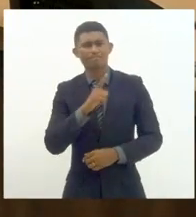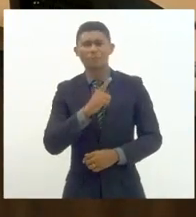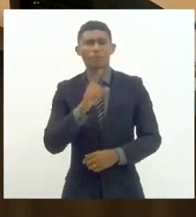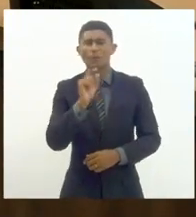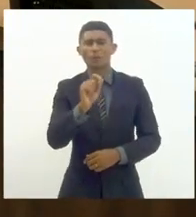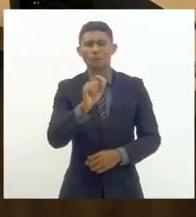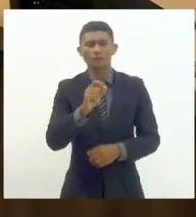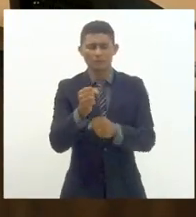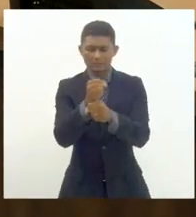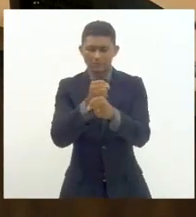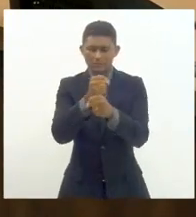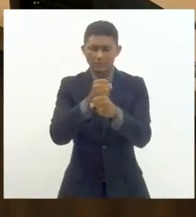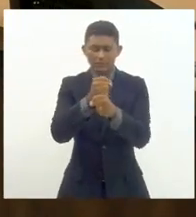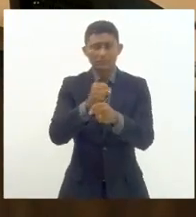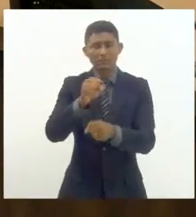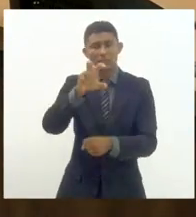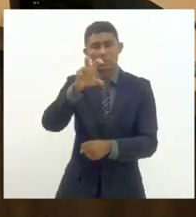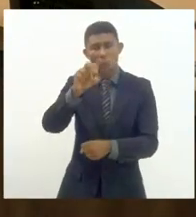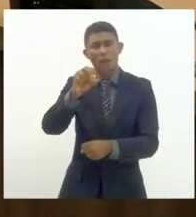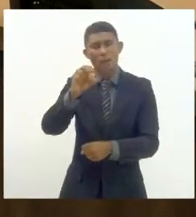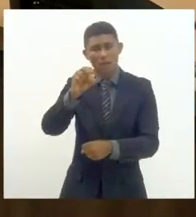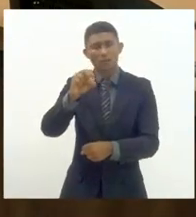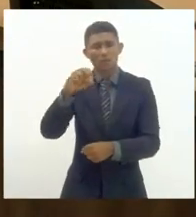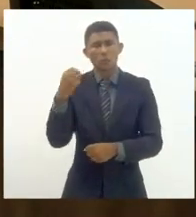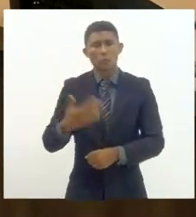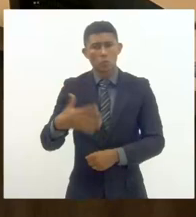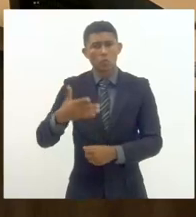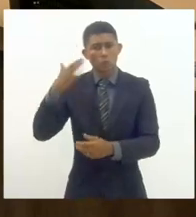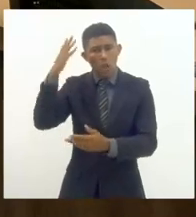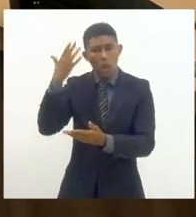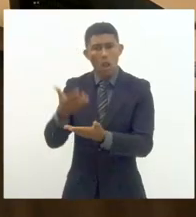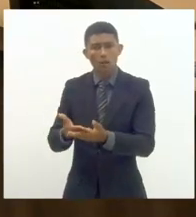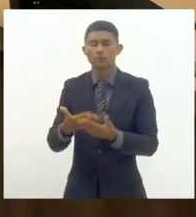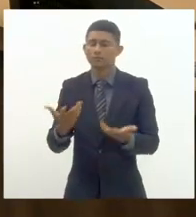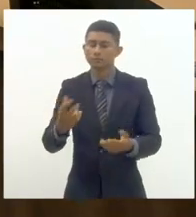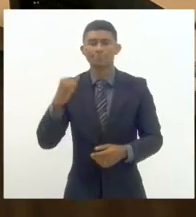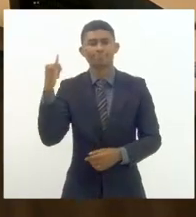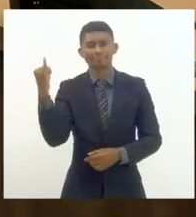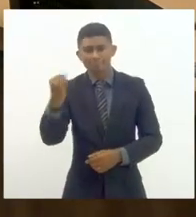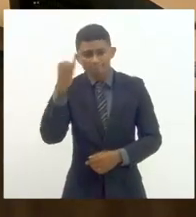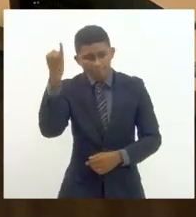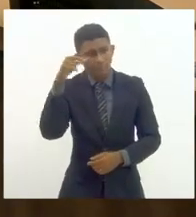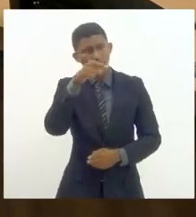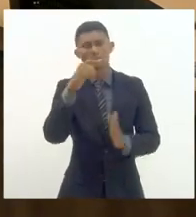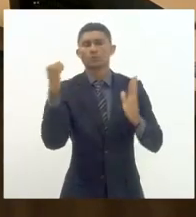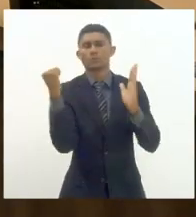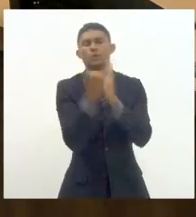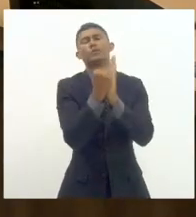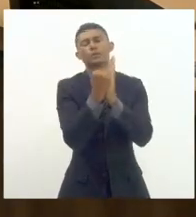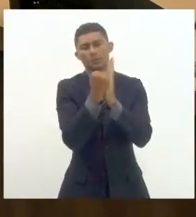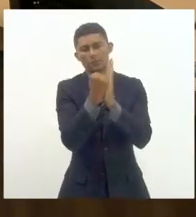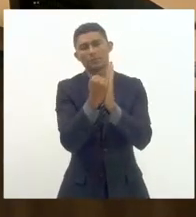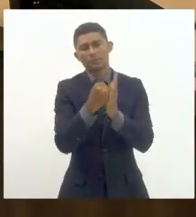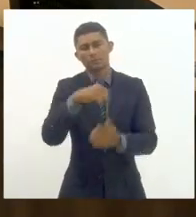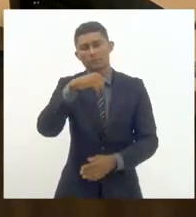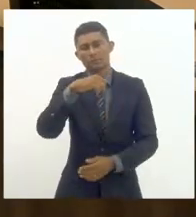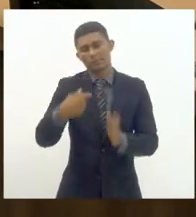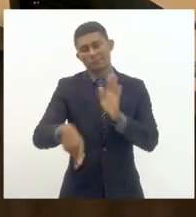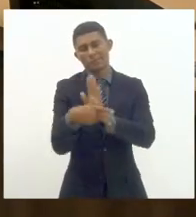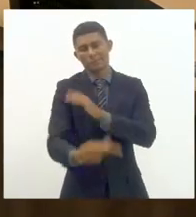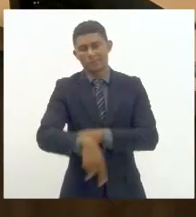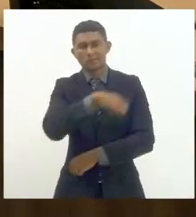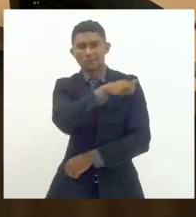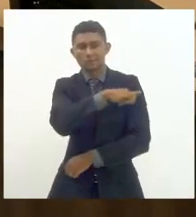50 anos. Então, sem dúvida nenhuma, a gente reconhecer como patrimônio imaterial do Estado do Rio de